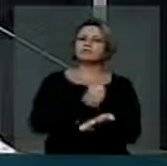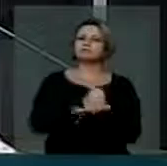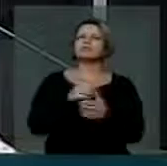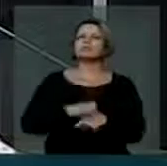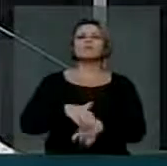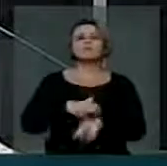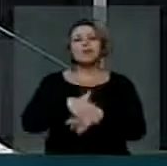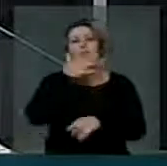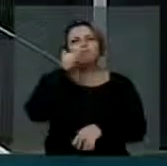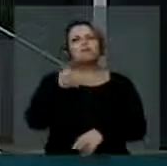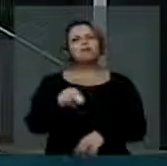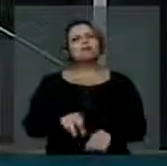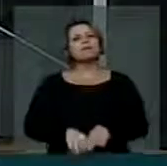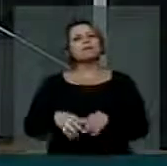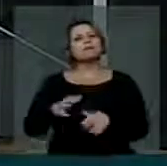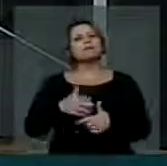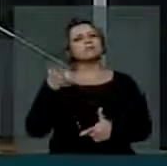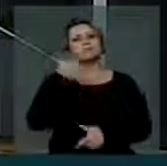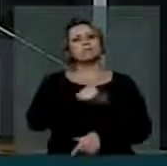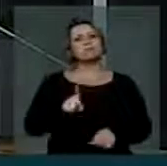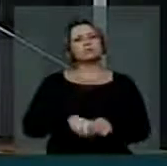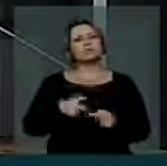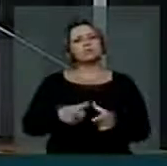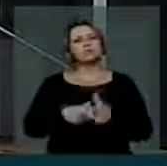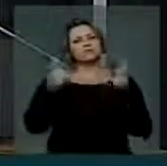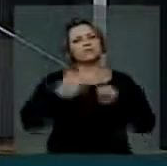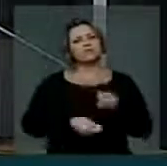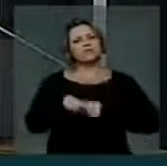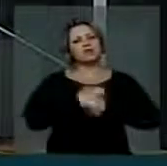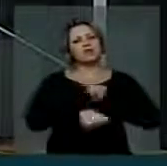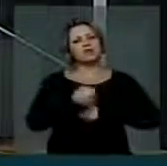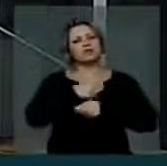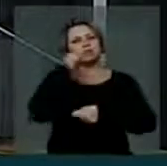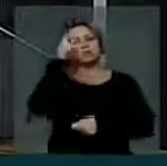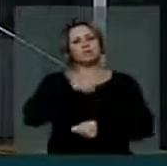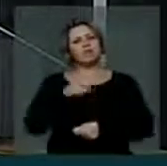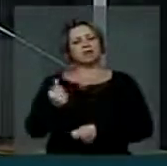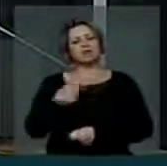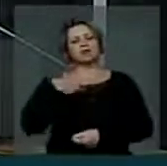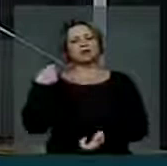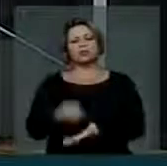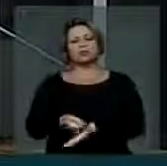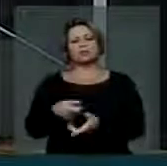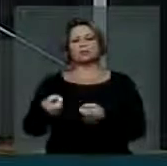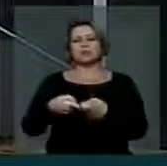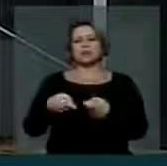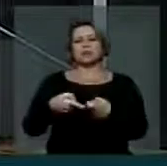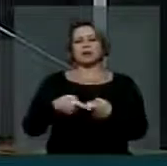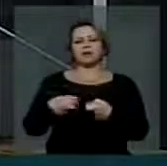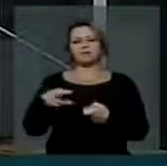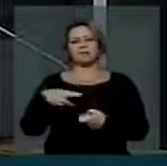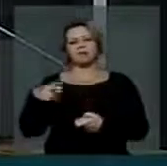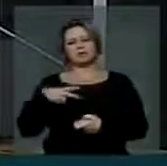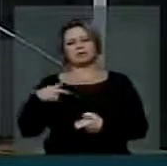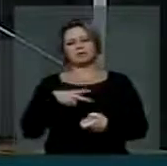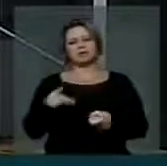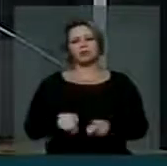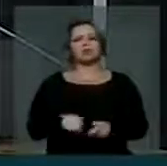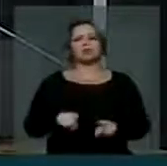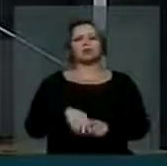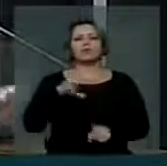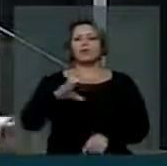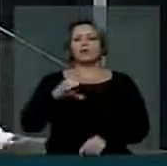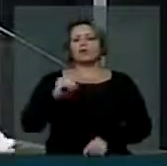assinada fizeram crescer a venda de planos de saúde, sobretudo os coletivos